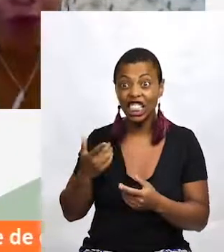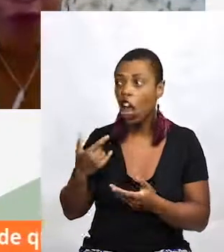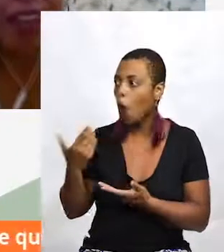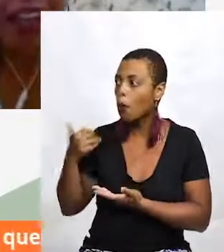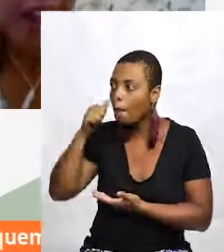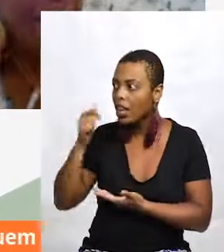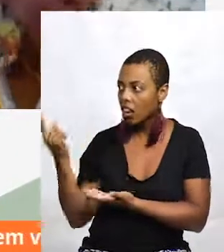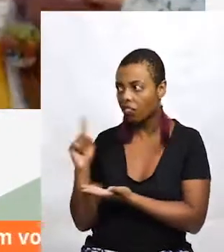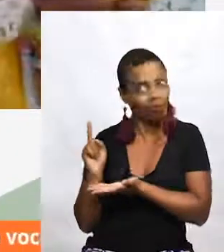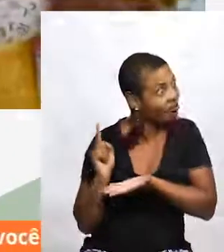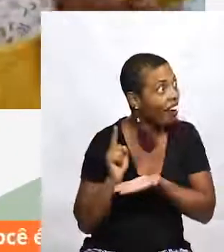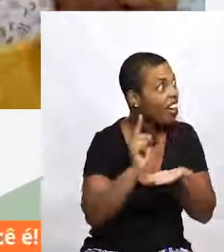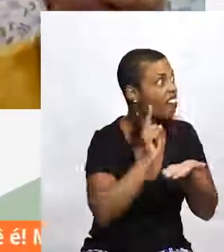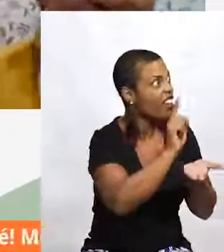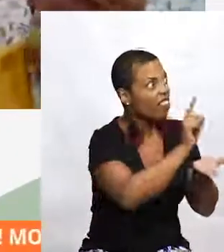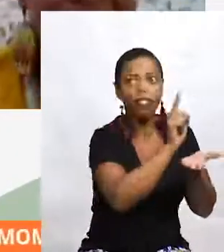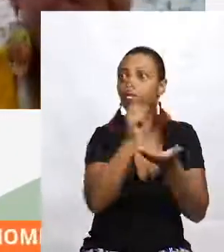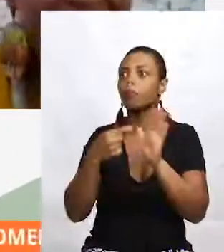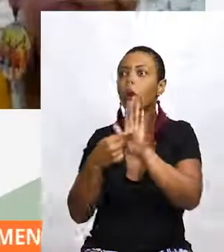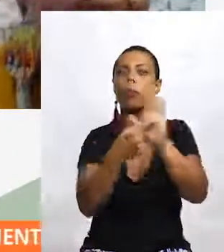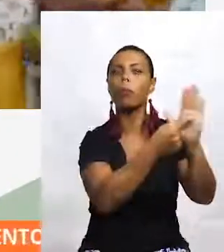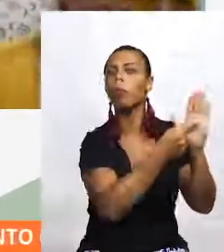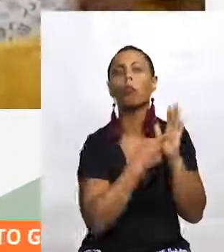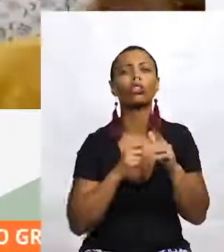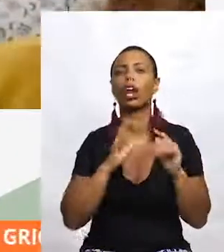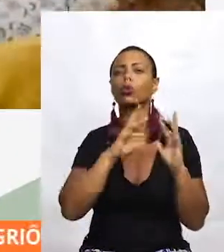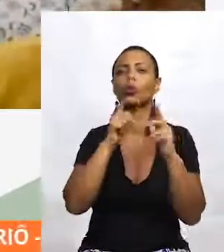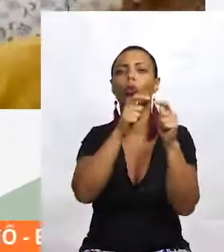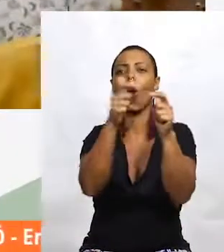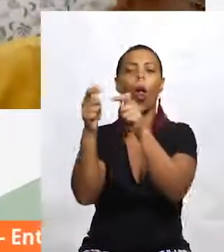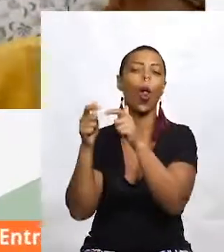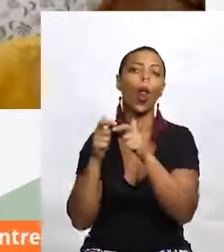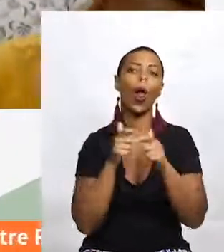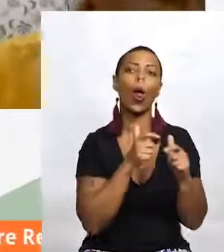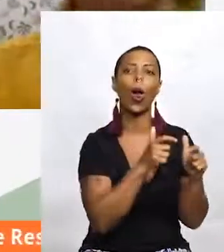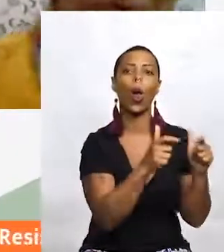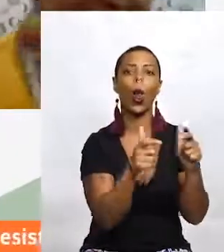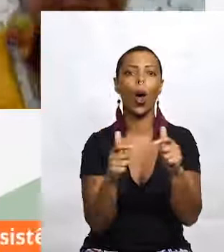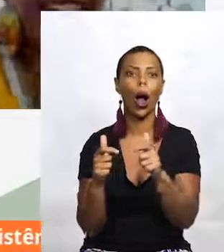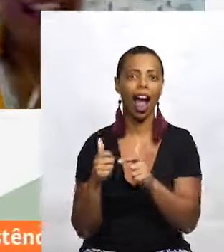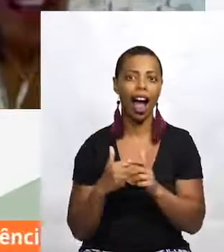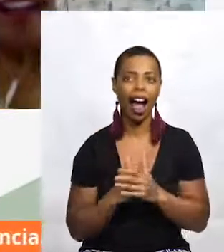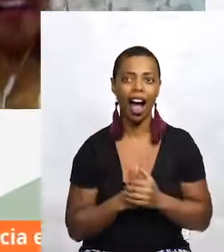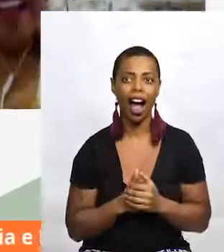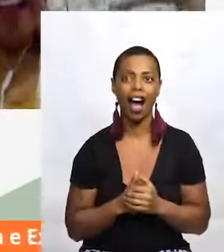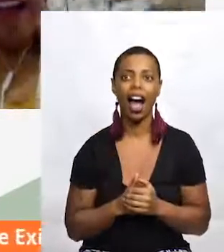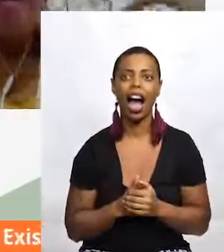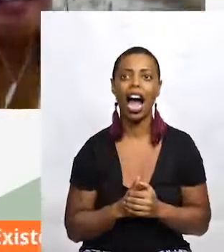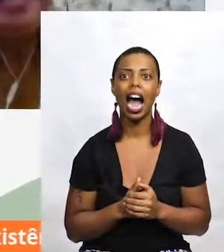todo mundo, para todos os lugares. Eu estou